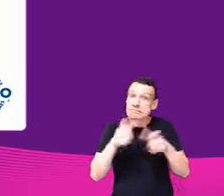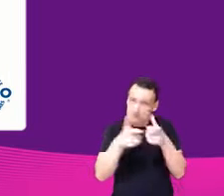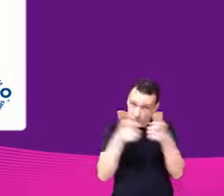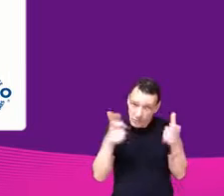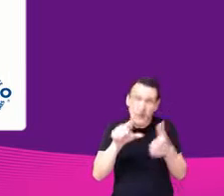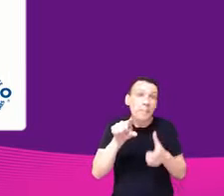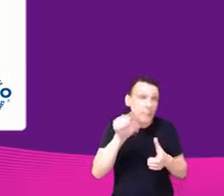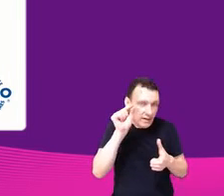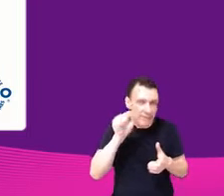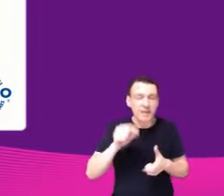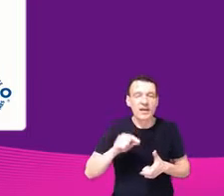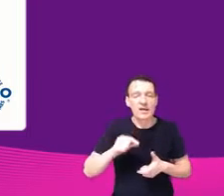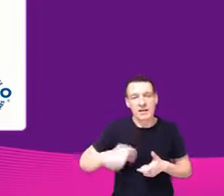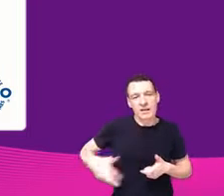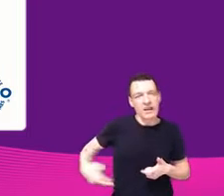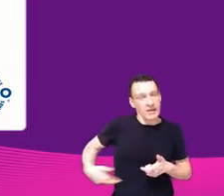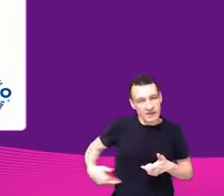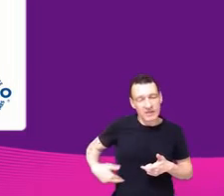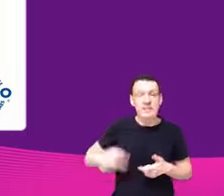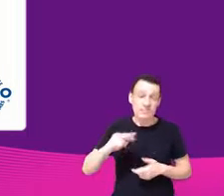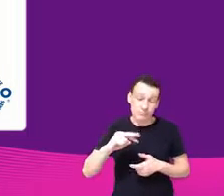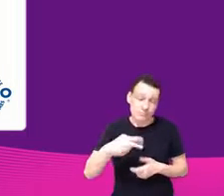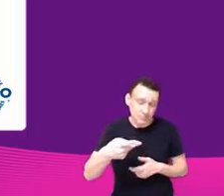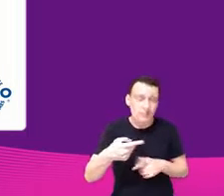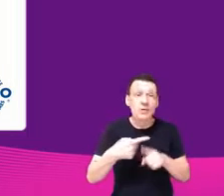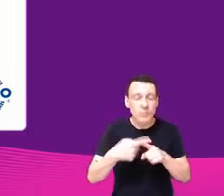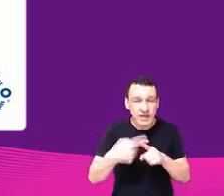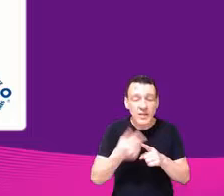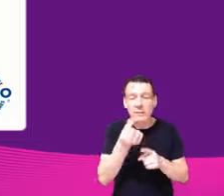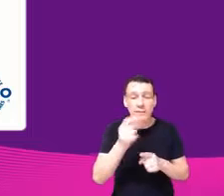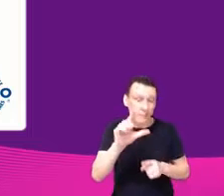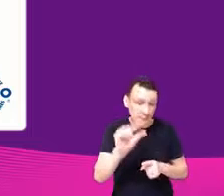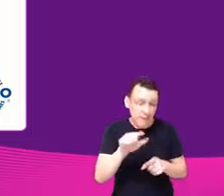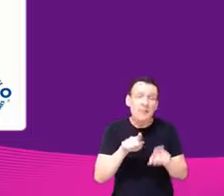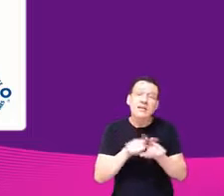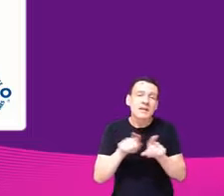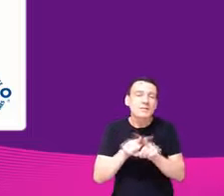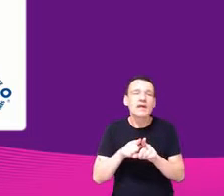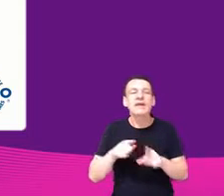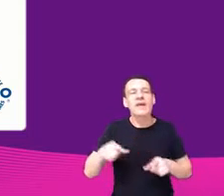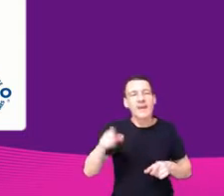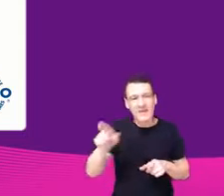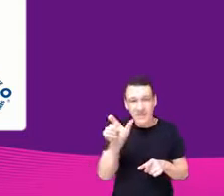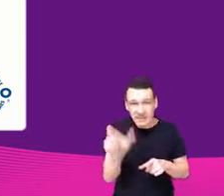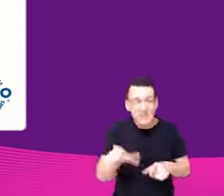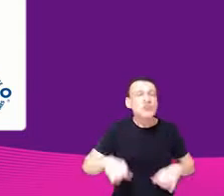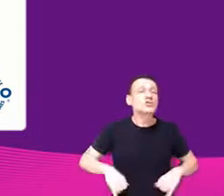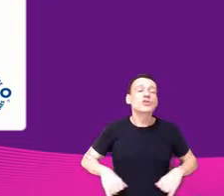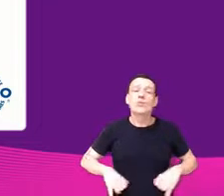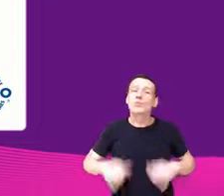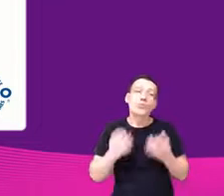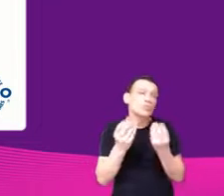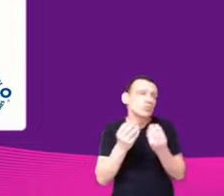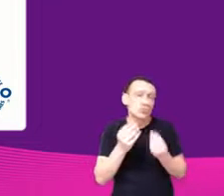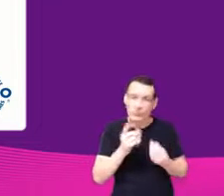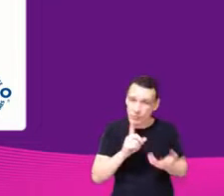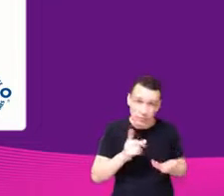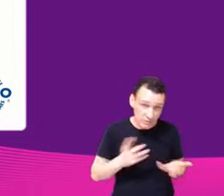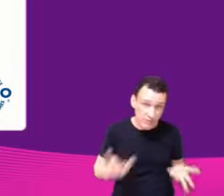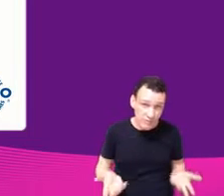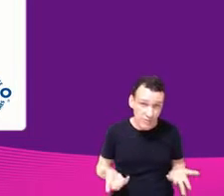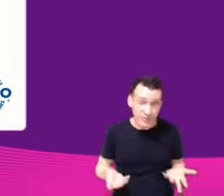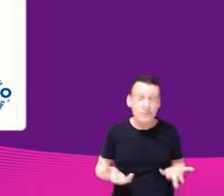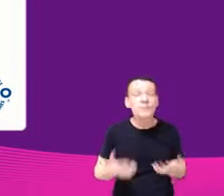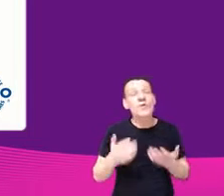do impacto na qualidade de vida dos pacientes, e também do ponto de vista, né, e a outra alternativa que seriam as